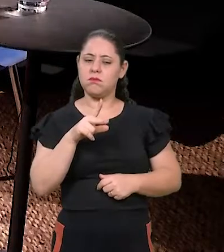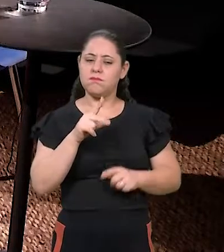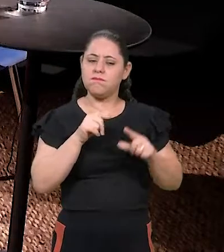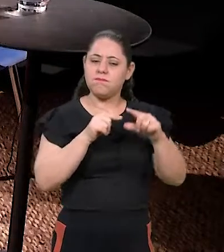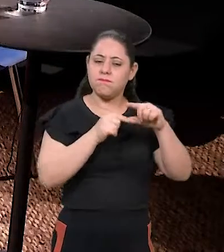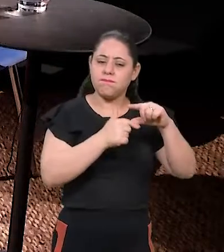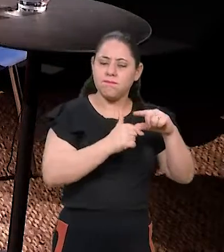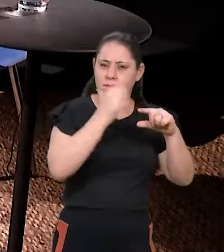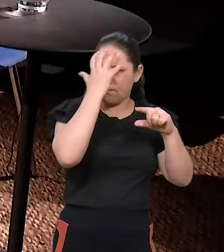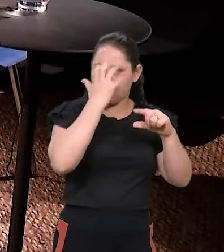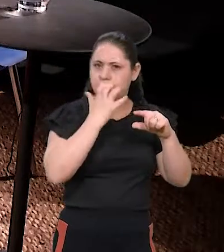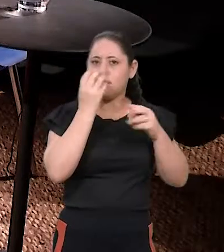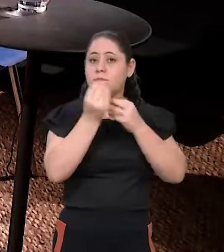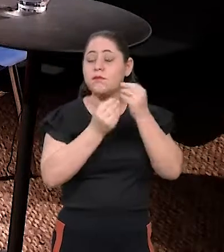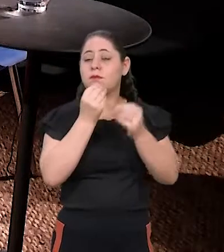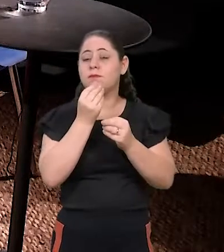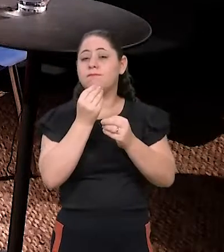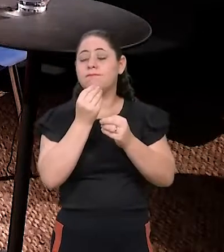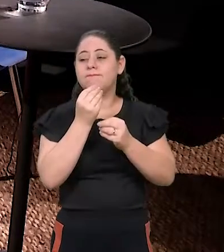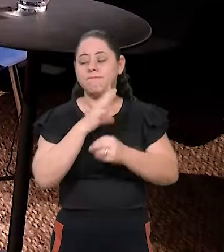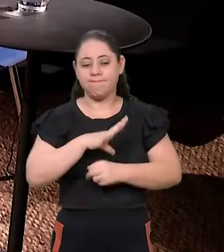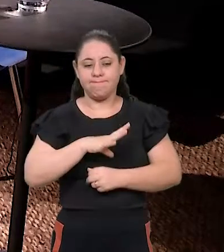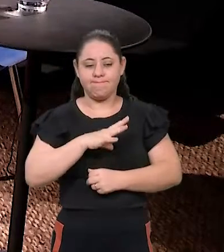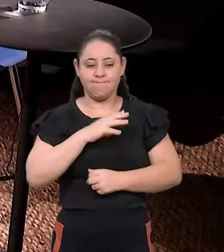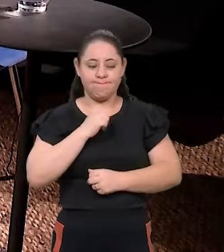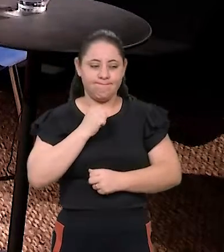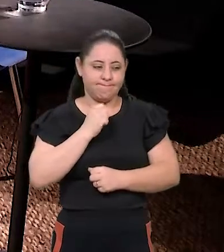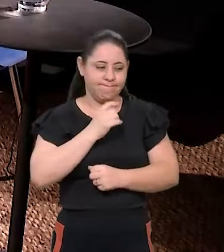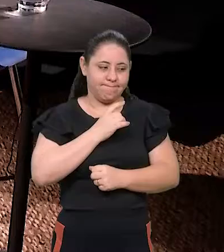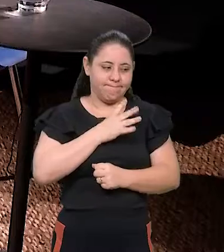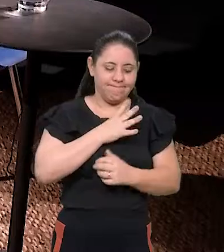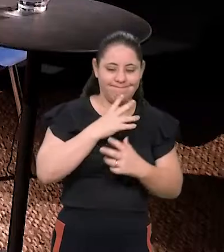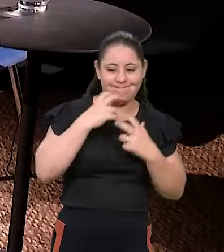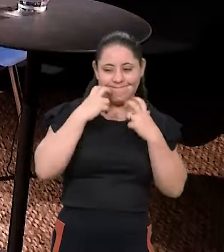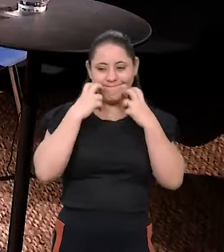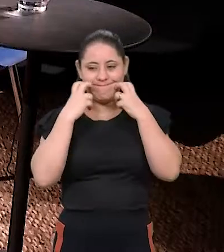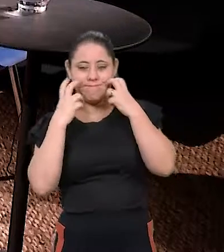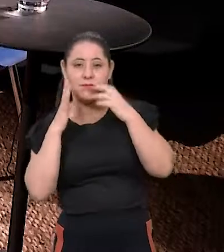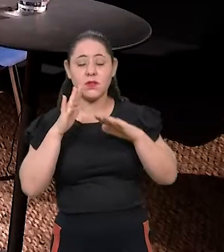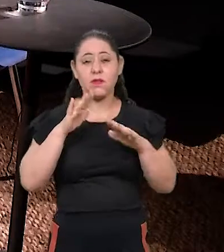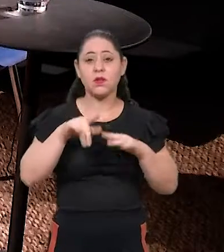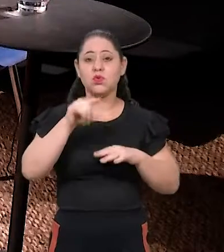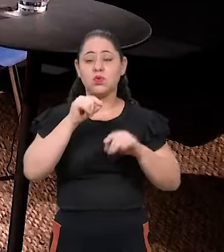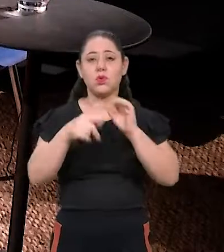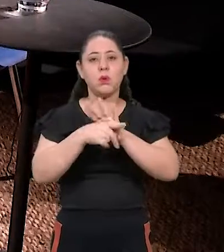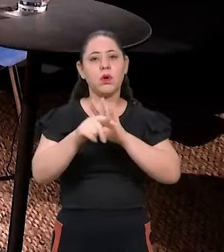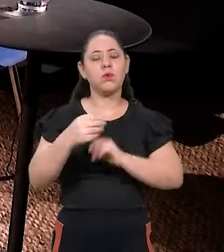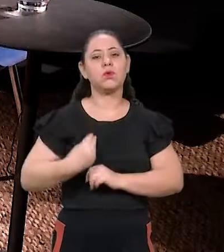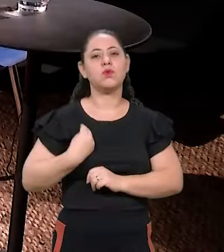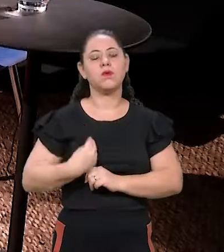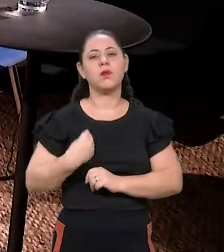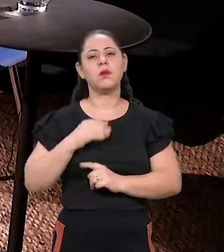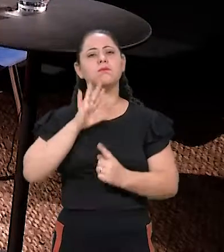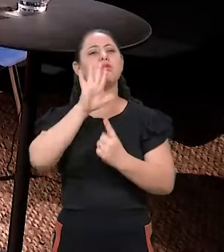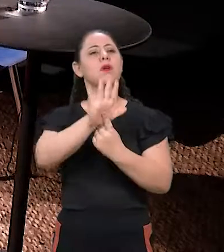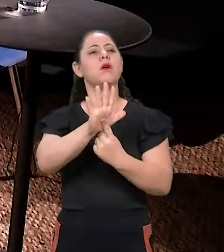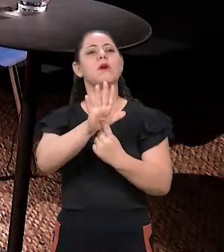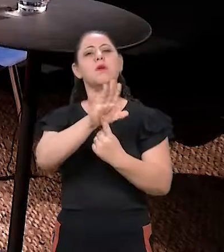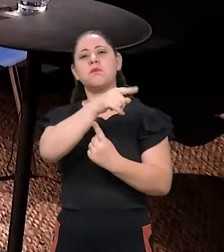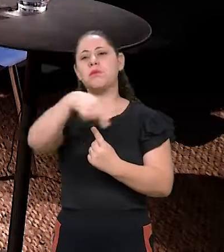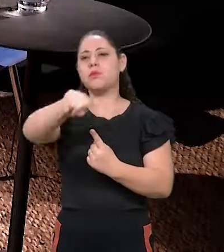vencer a timidez, enfrentar as câmeras? Porque, de certa forma, você tem que expor a sua vida pessoal para que as pessoas te conheçam quem é o